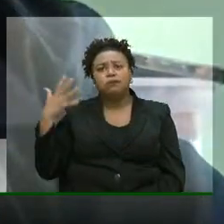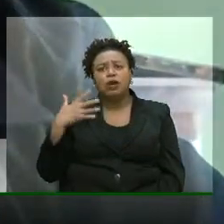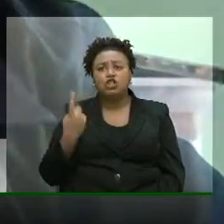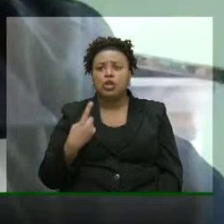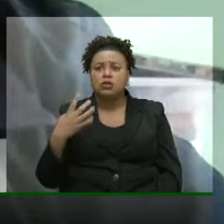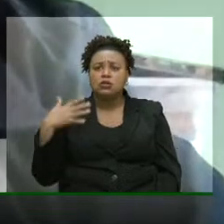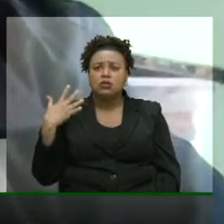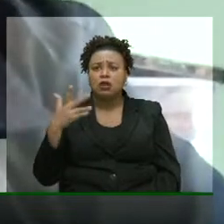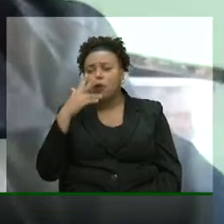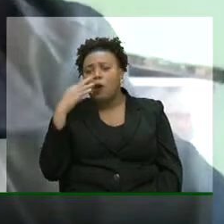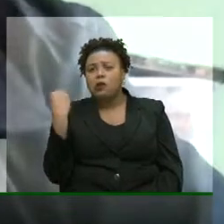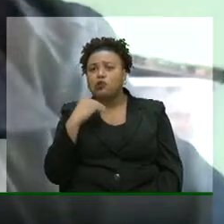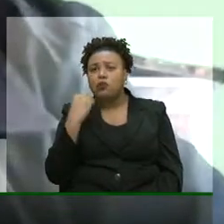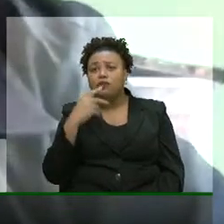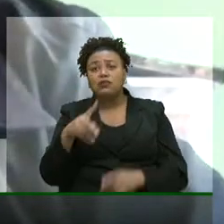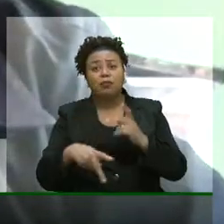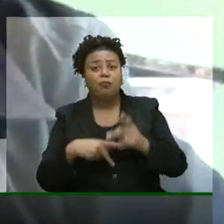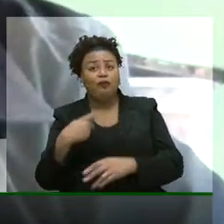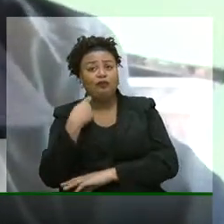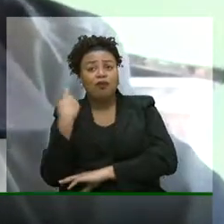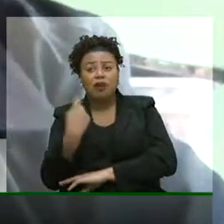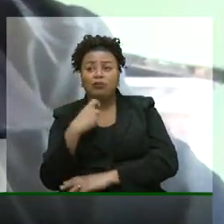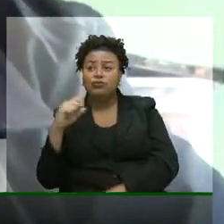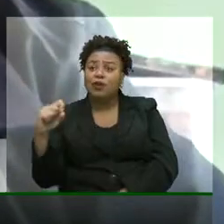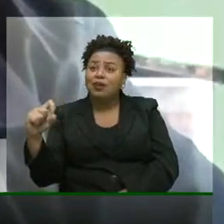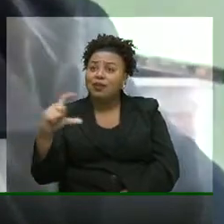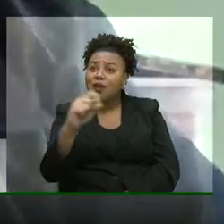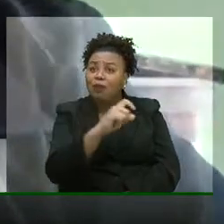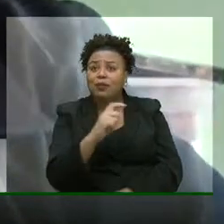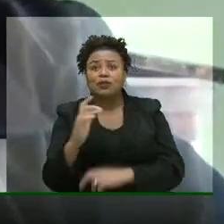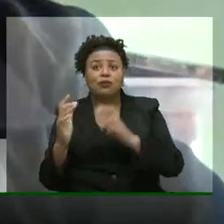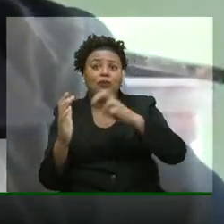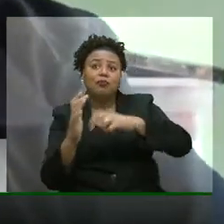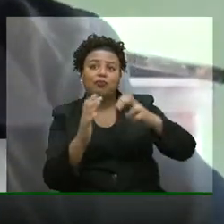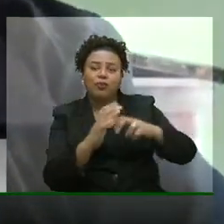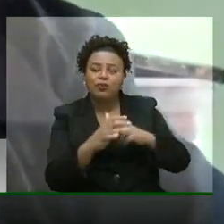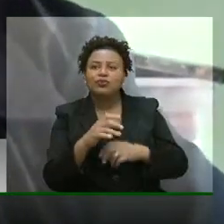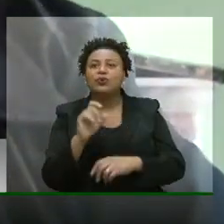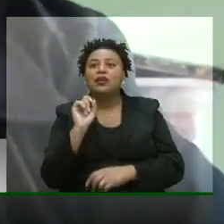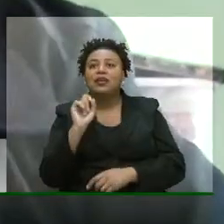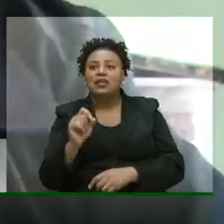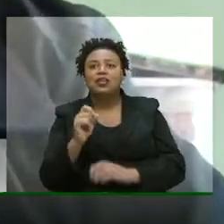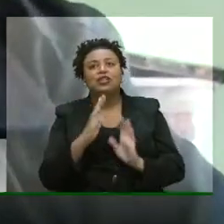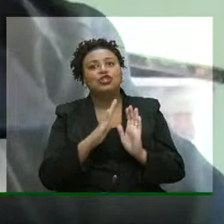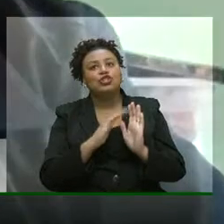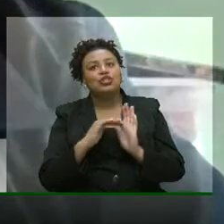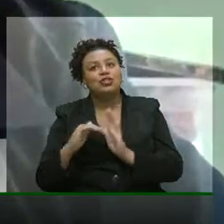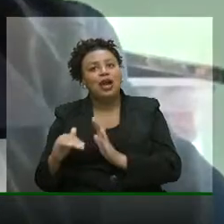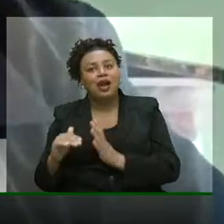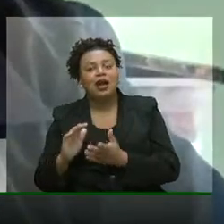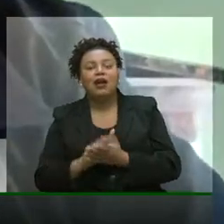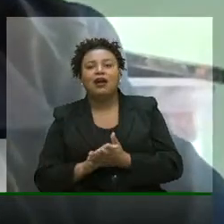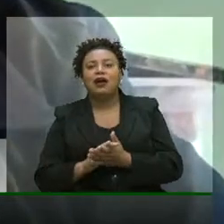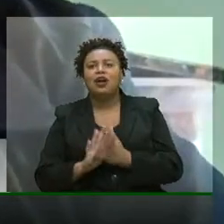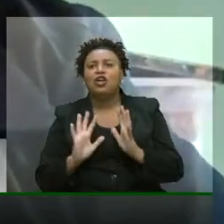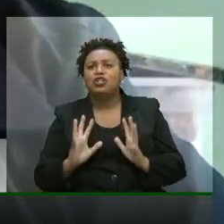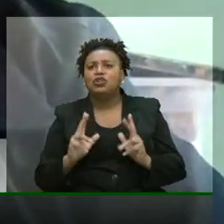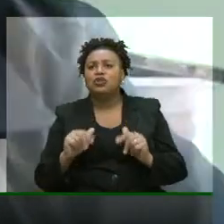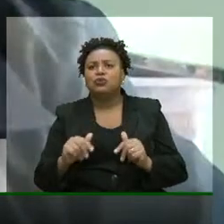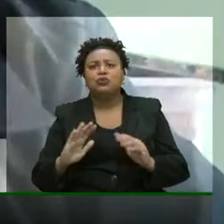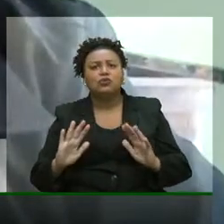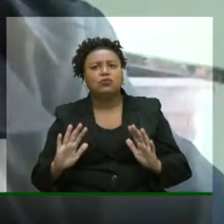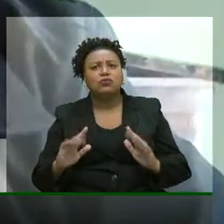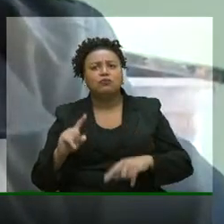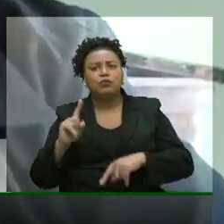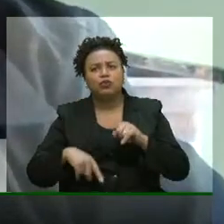quis convencer o povo gaúcho de que um aumento de carga tributária, de que a retirada de todos os incentivos da